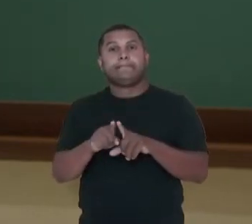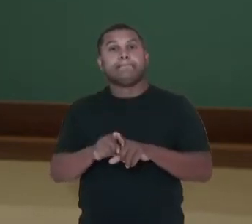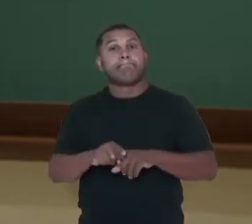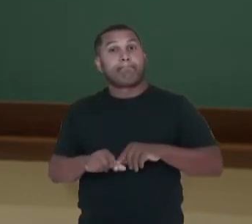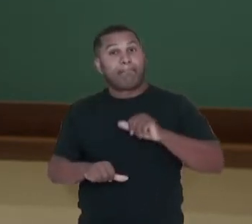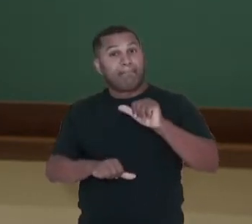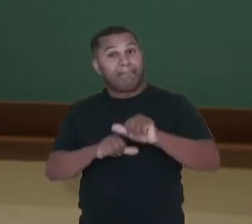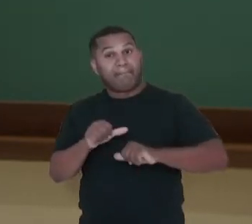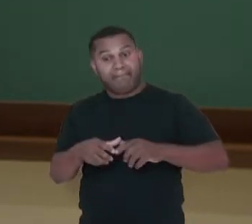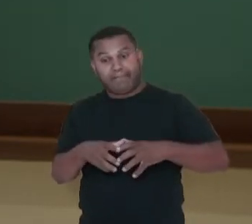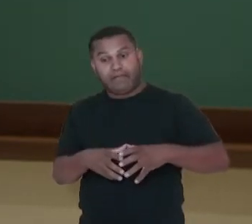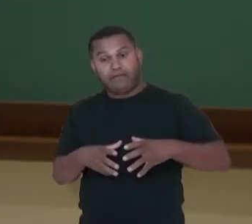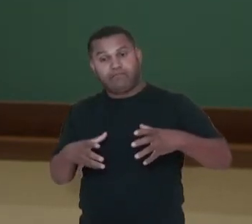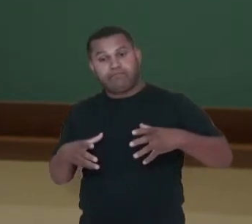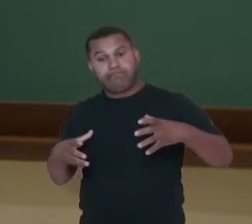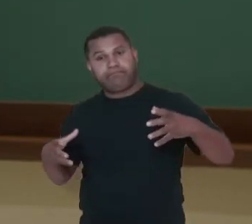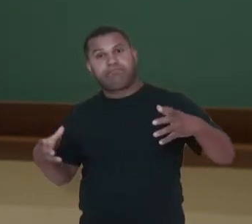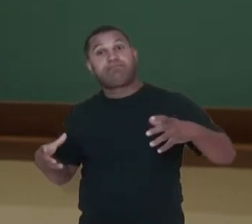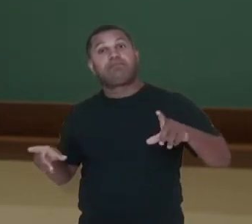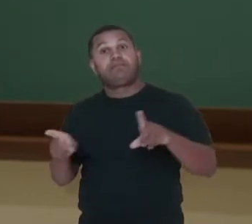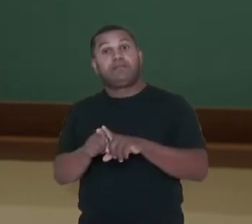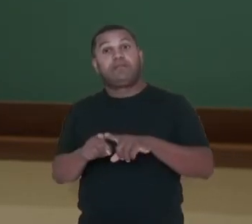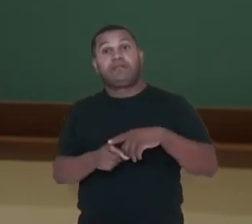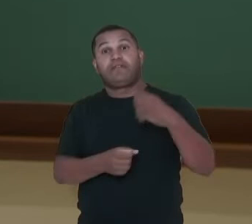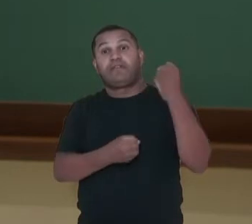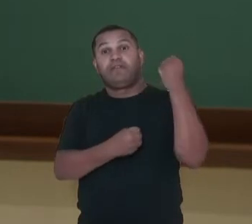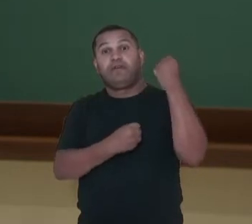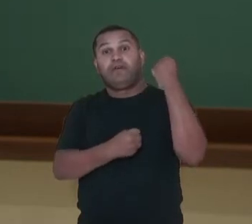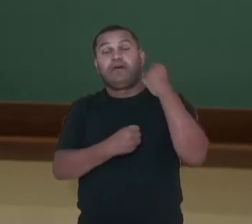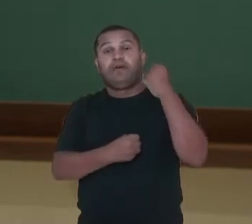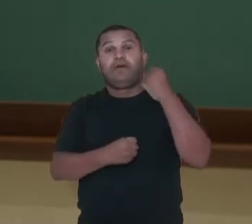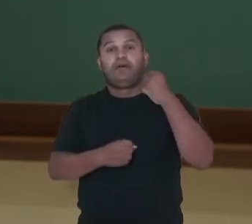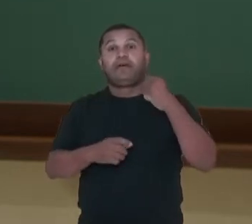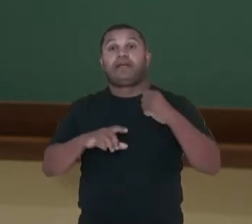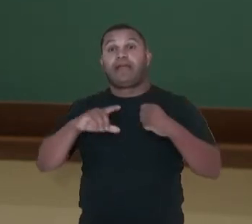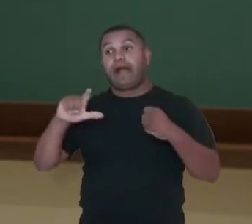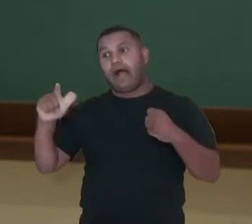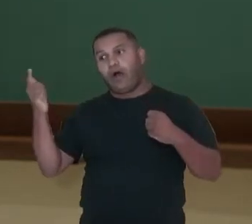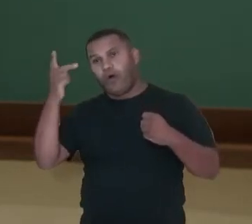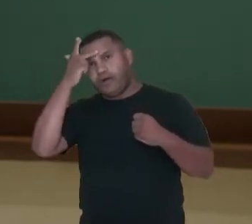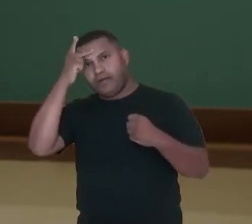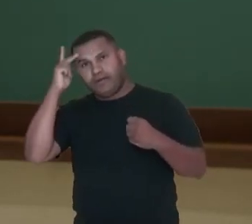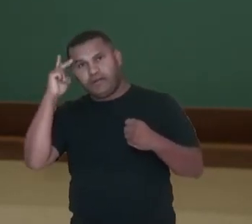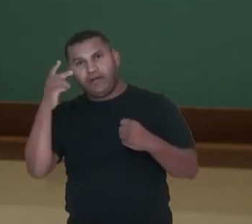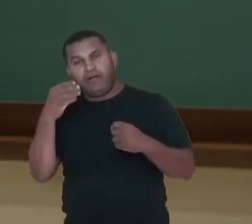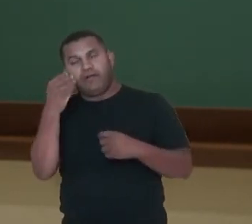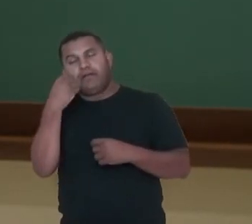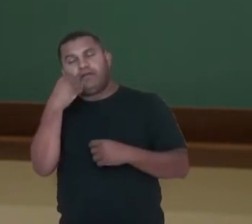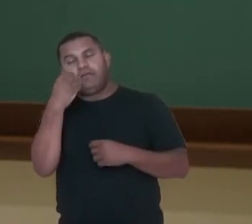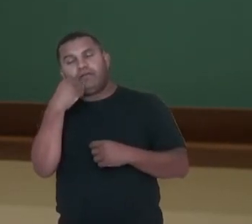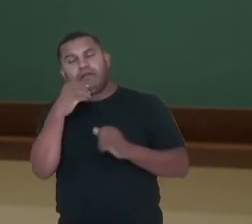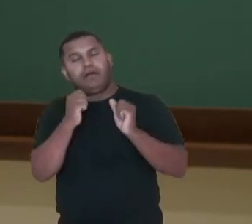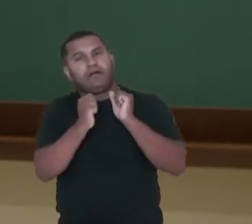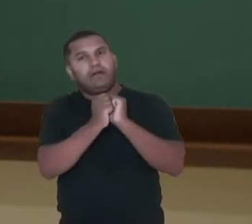desenvolvendo, vai se fortalecendo e vai enfraquecendo o hospedeiro.